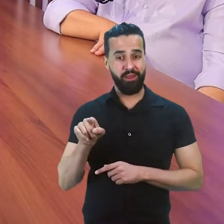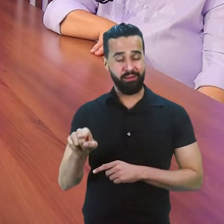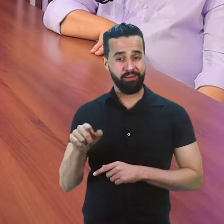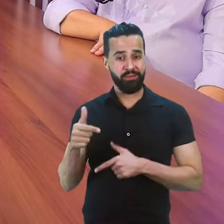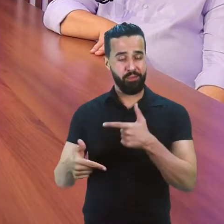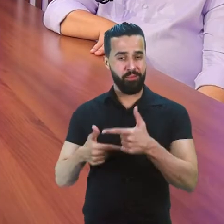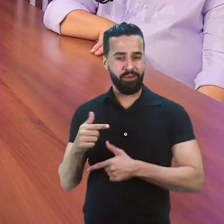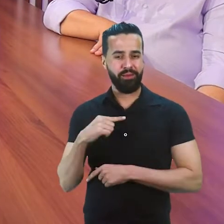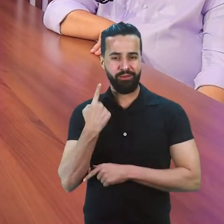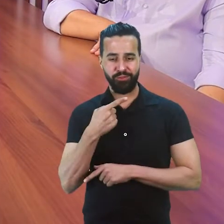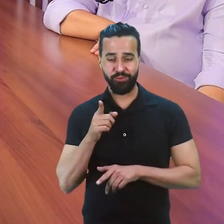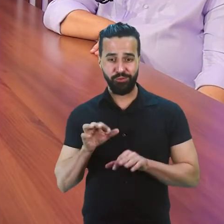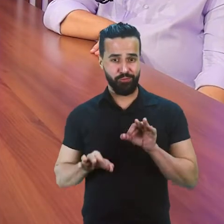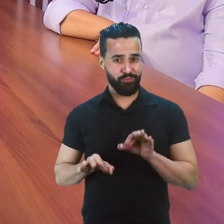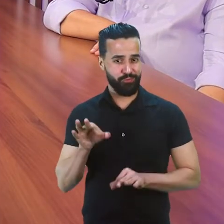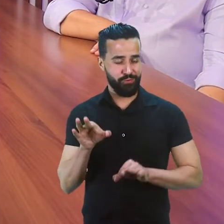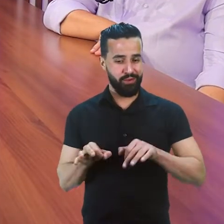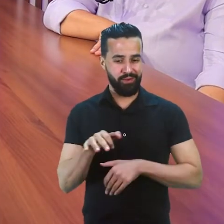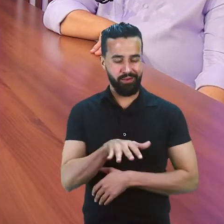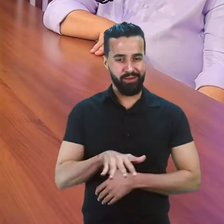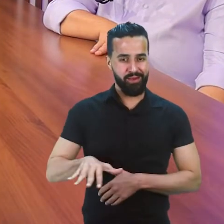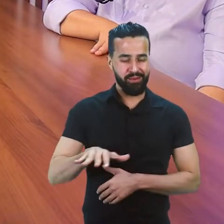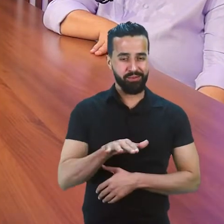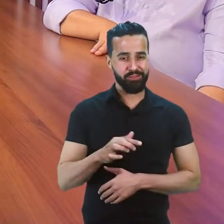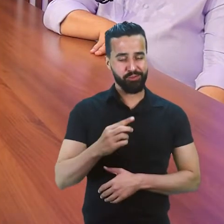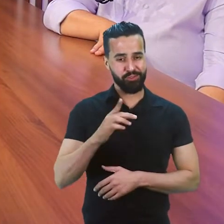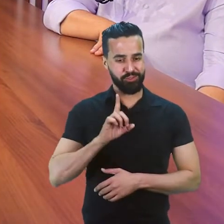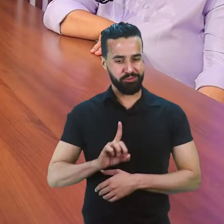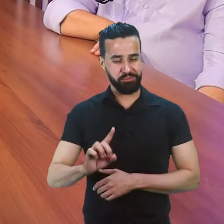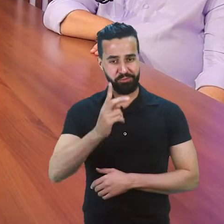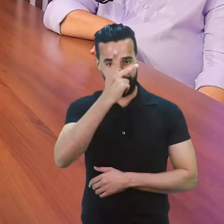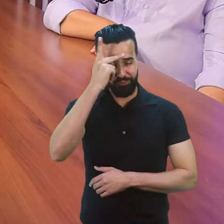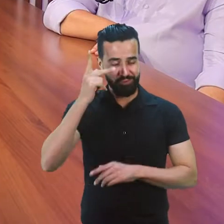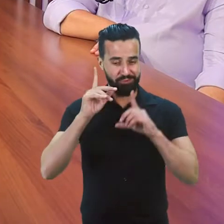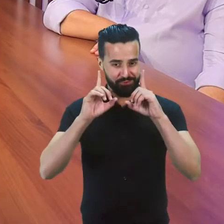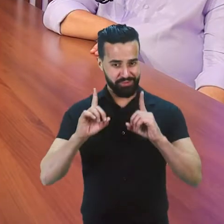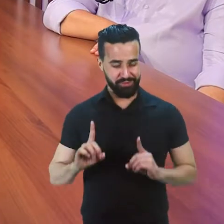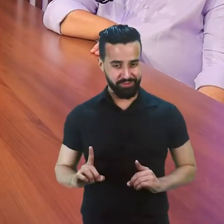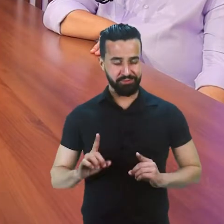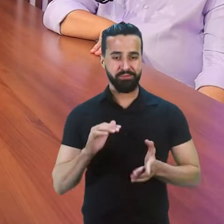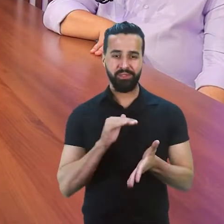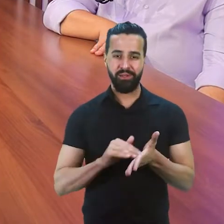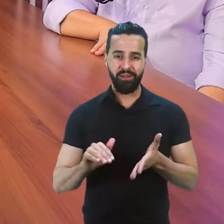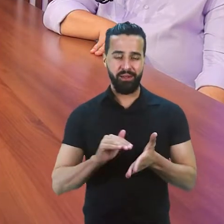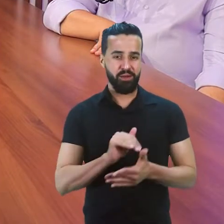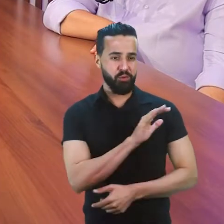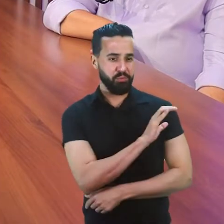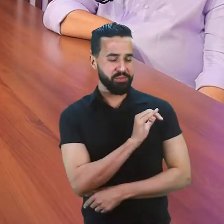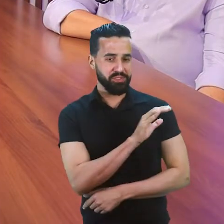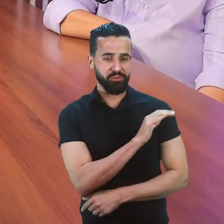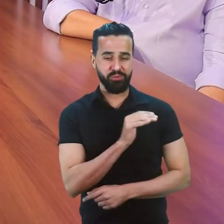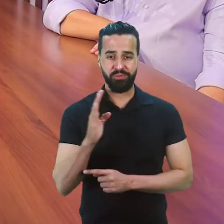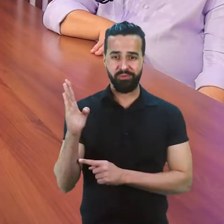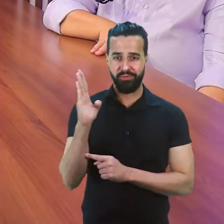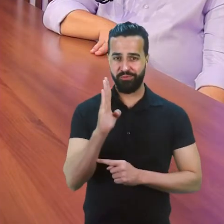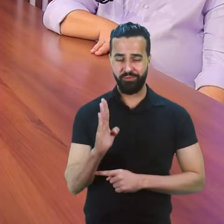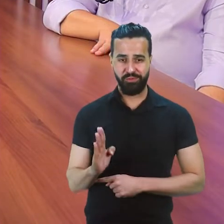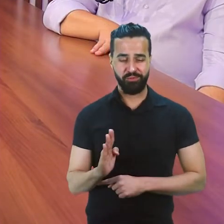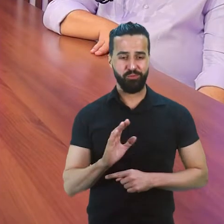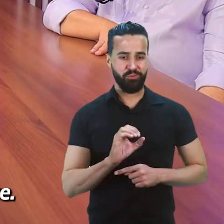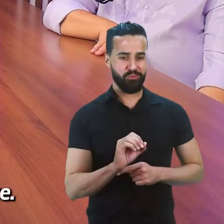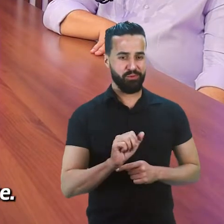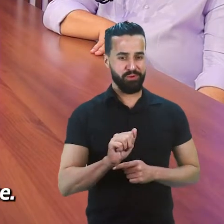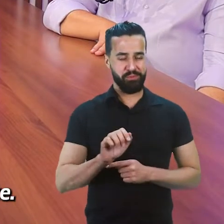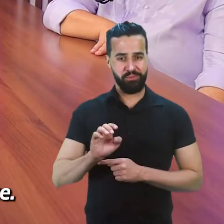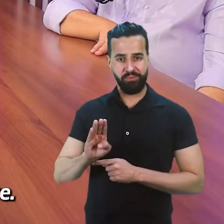dos direitos da pessoa com deficiência, secretário da Comissão Nacional da Ordem dos Advogados do